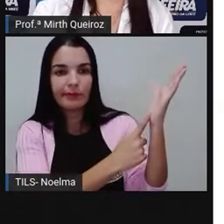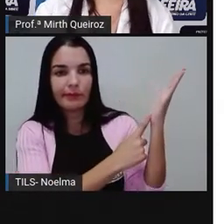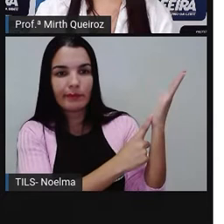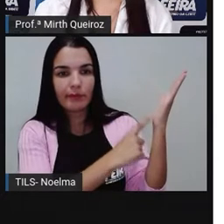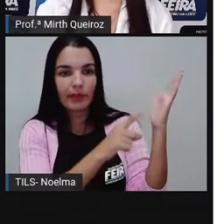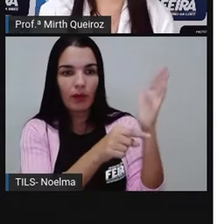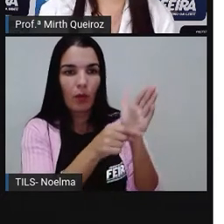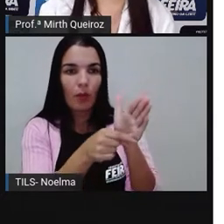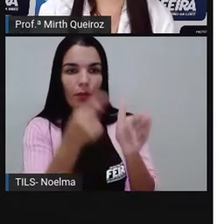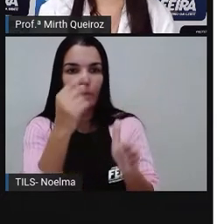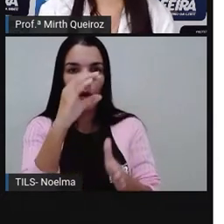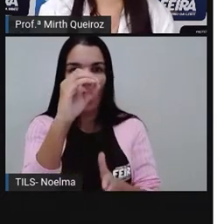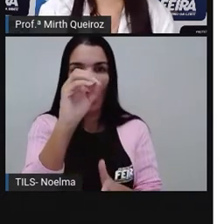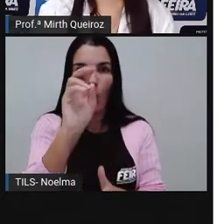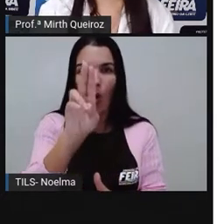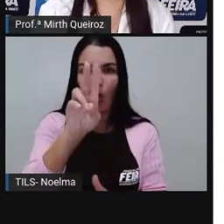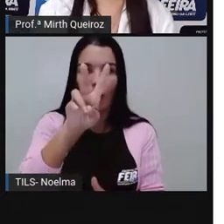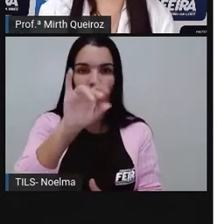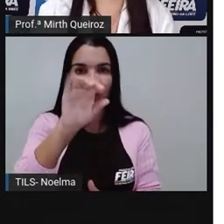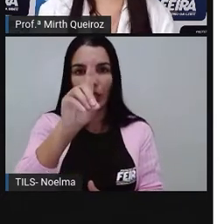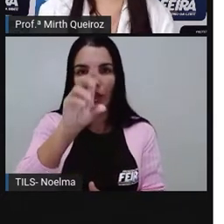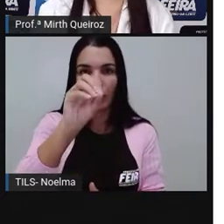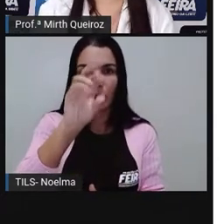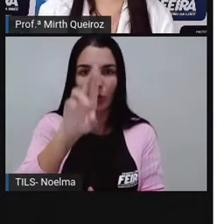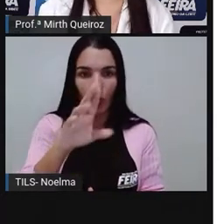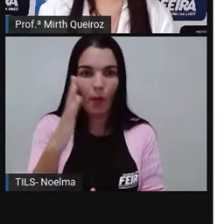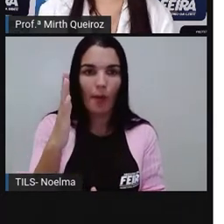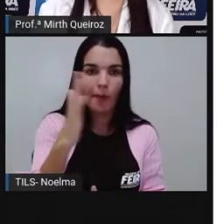Nós tínhamos o ouvidor-mor, que ele era